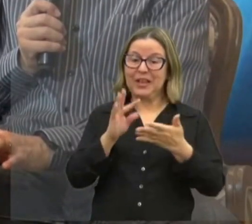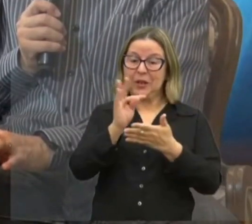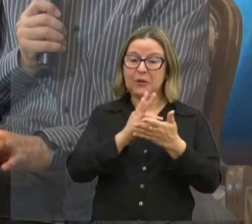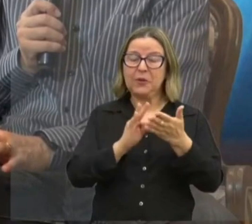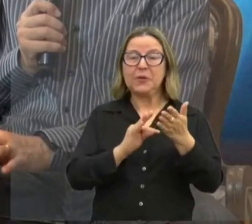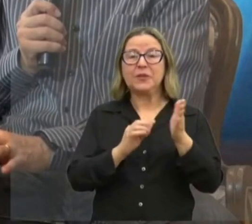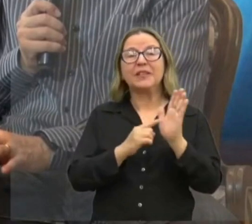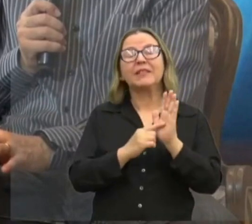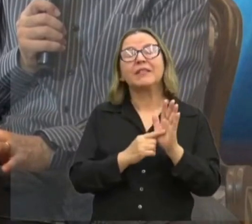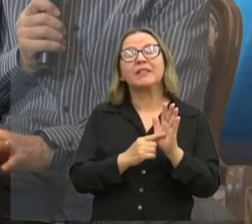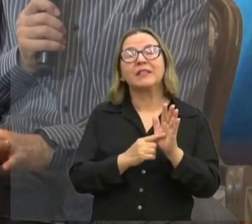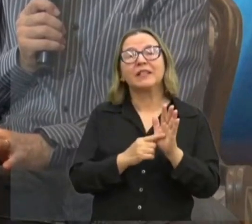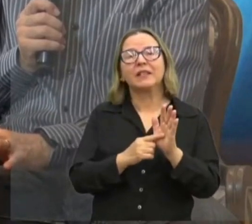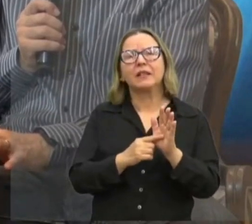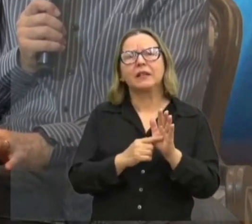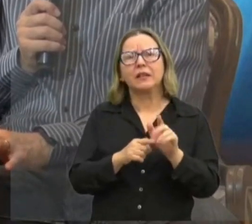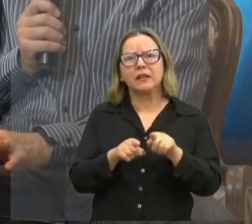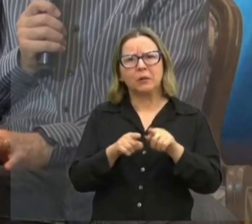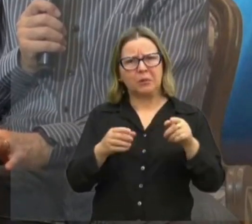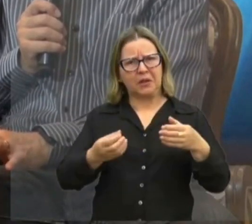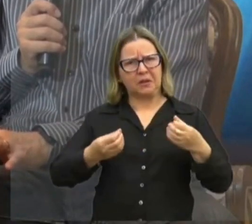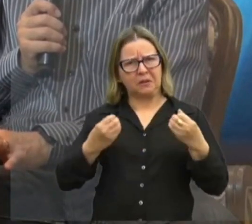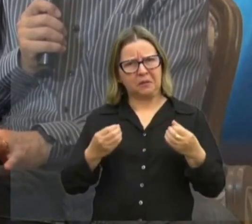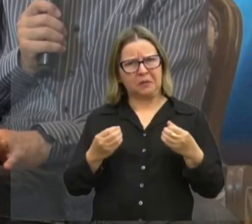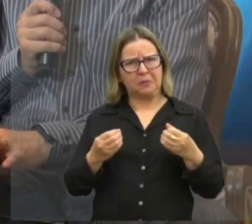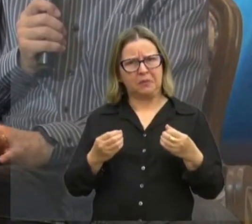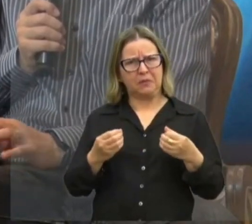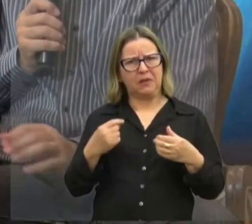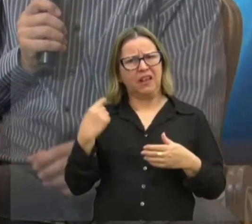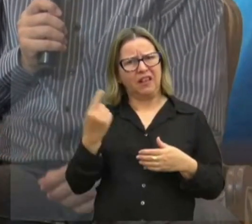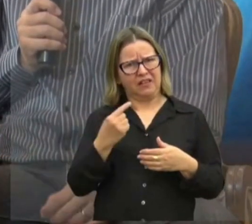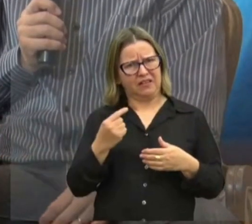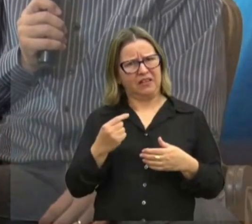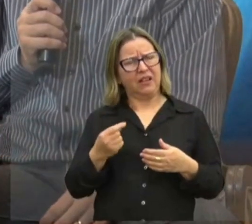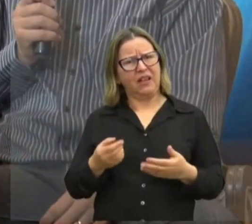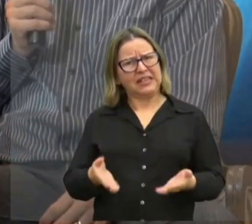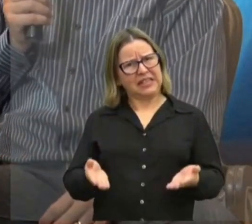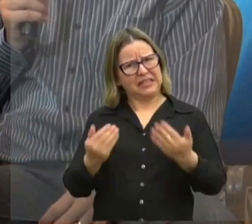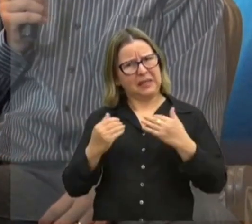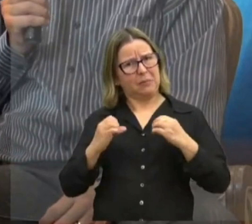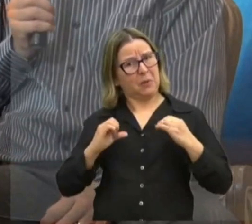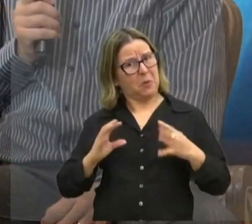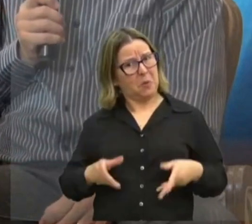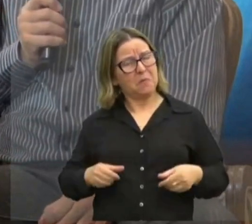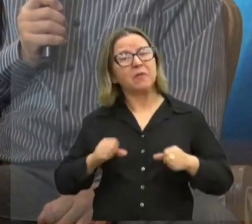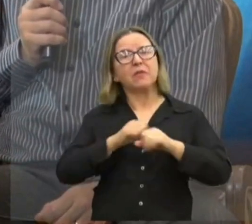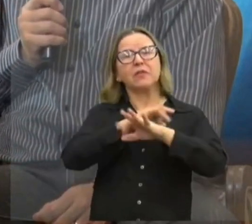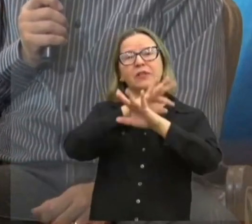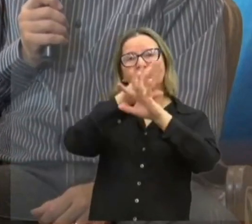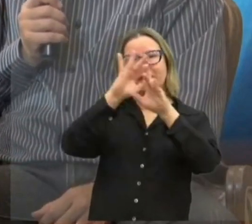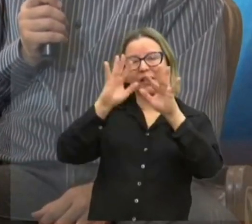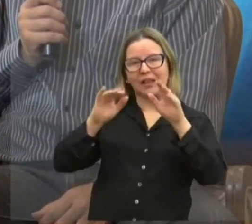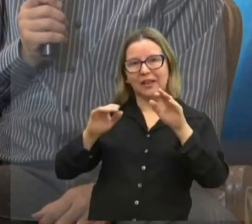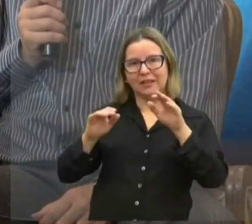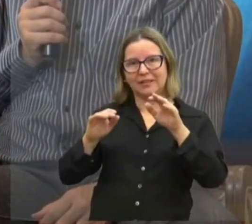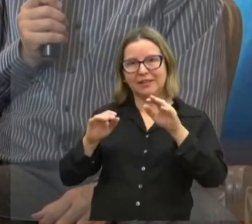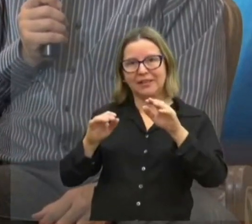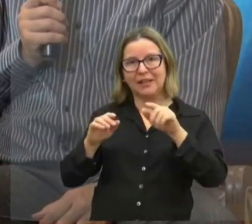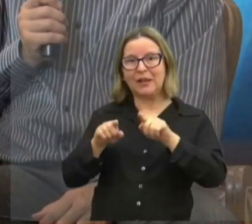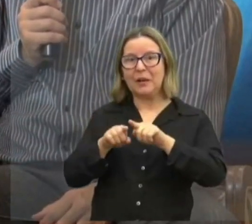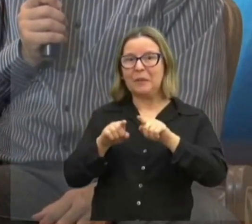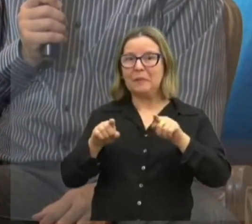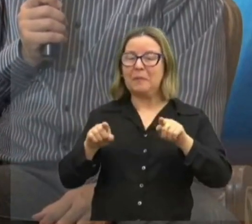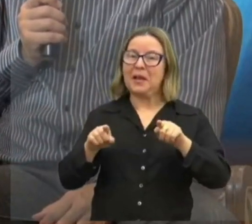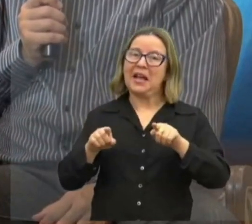como assim? Nós não receberemos um corpo glorificado? Mas o apóstolo Paulo está dizendo, já o